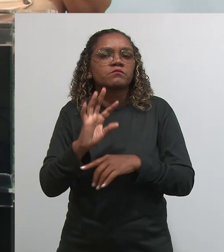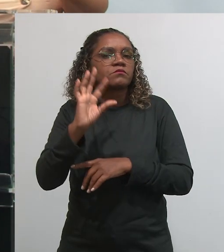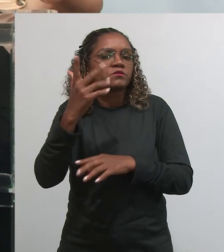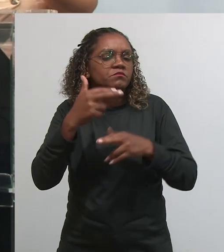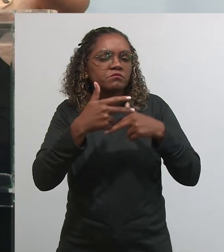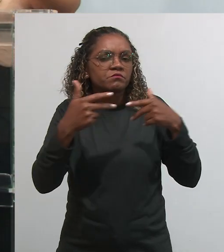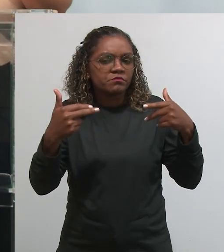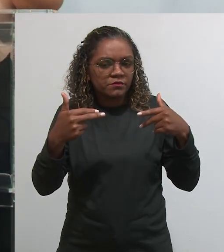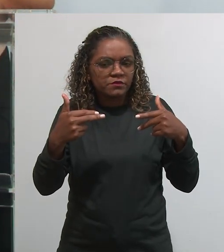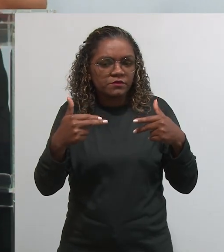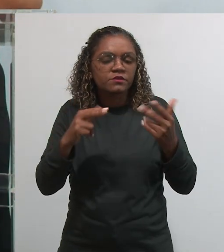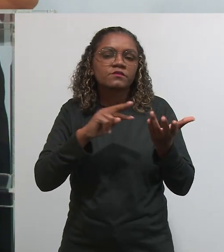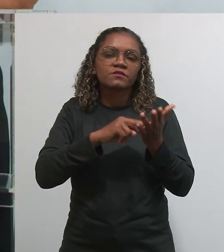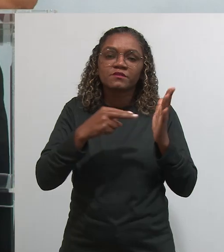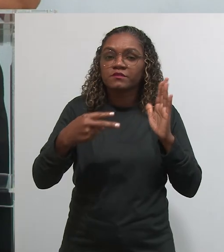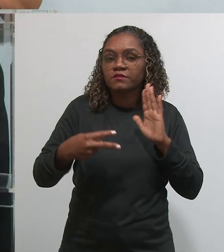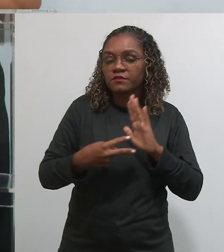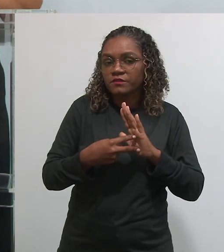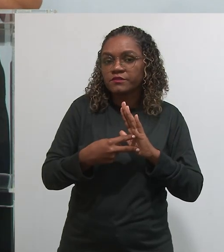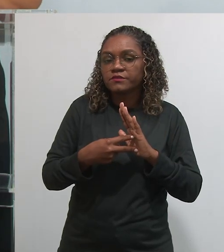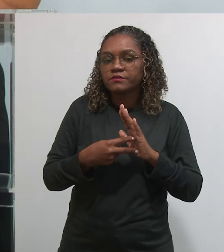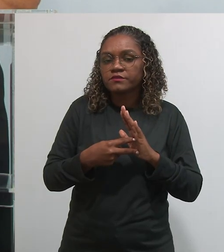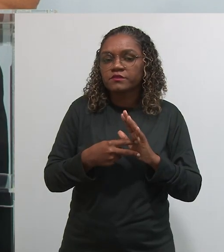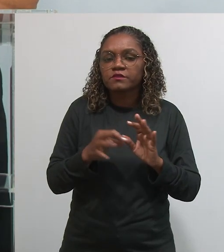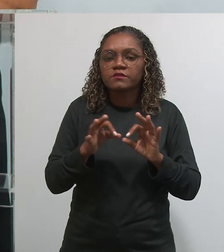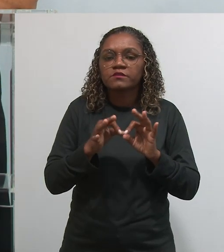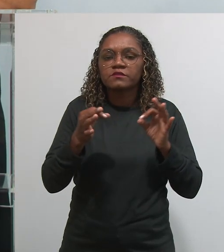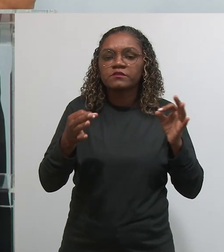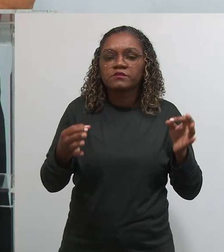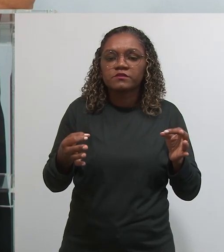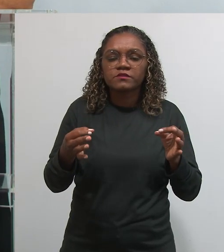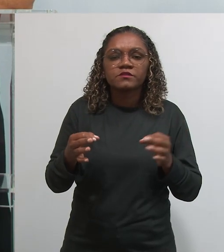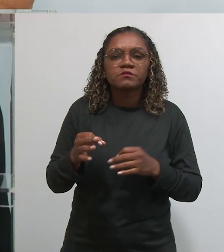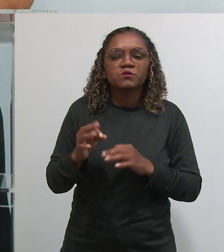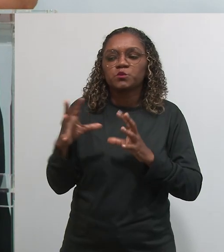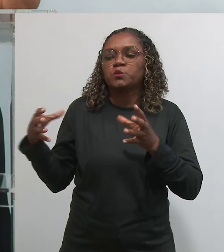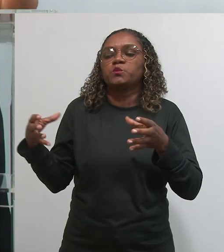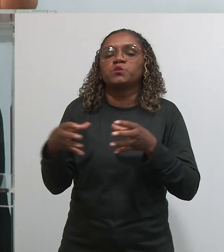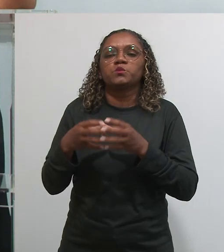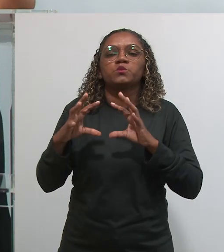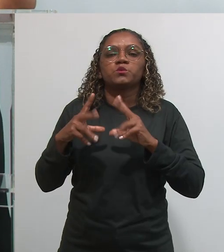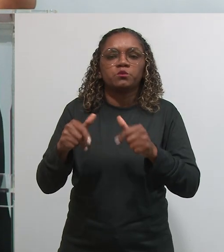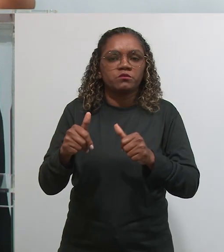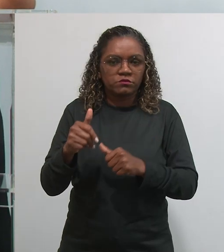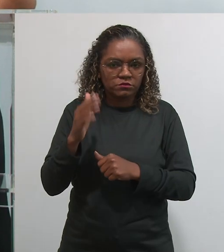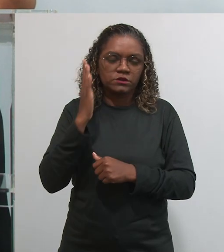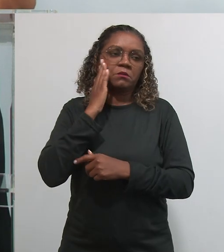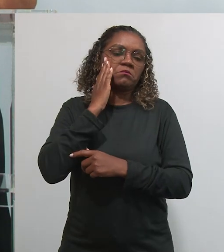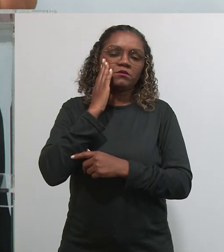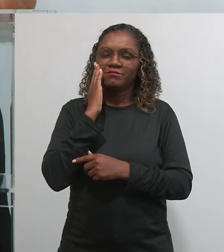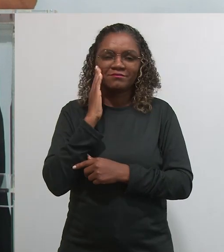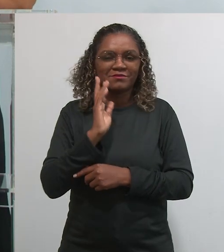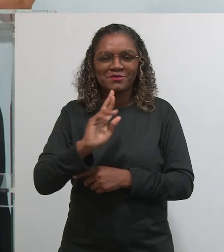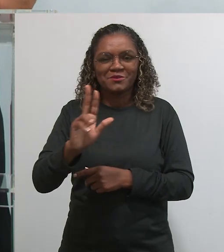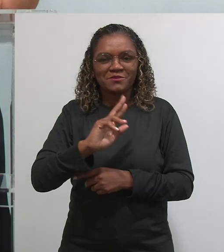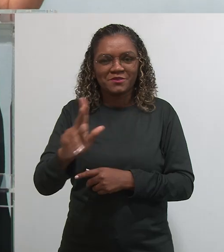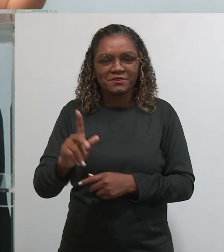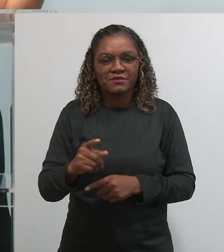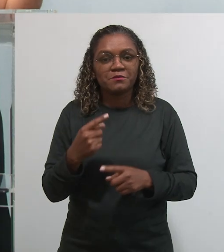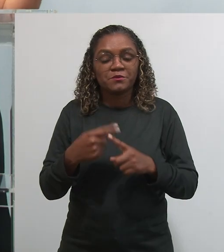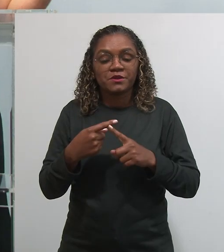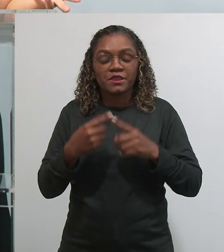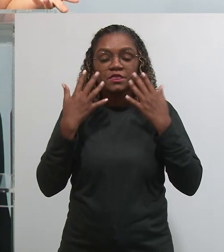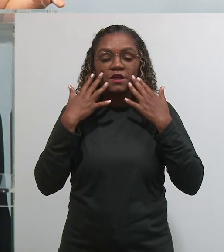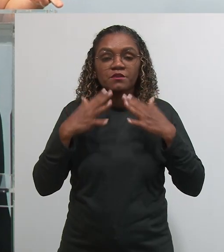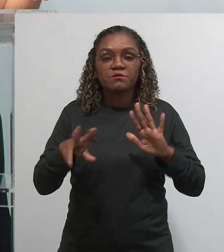as situações, ela acaba sendo algo que não é todo mundo que sabe fazer. Então, mas é